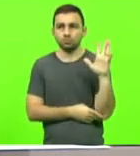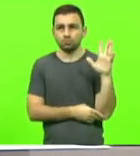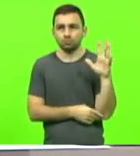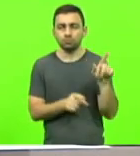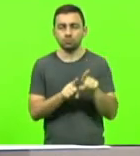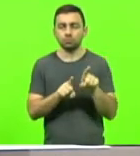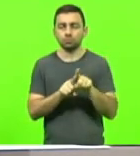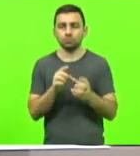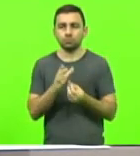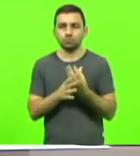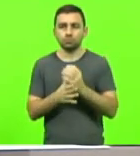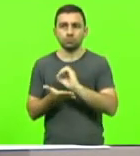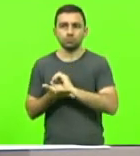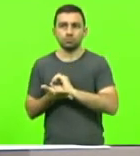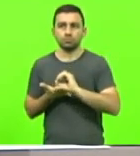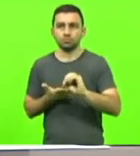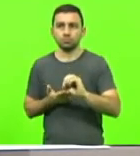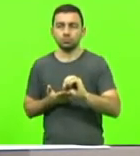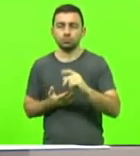Produção Orgânica, PEAPO.